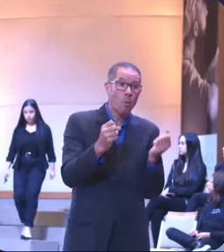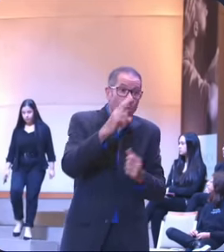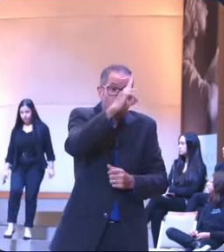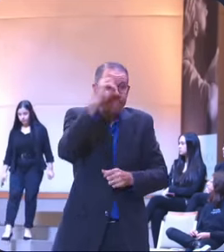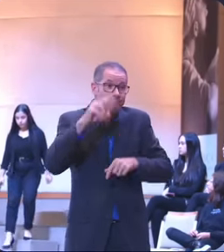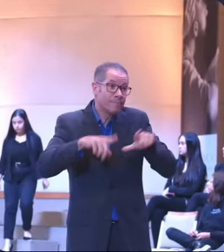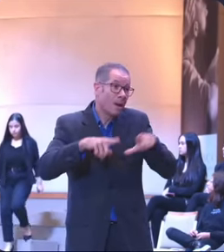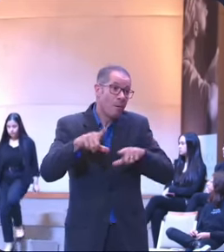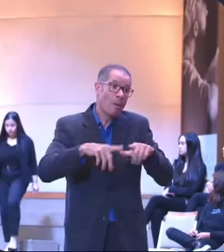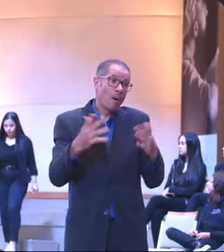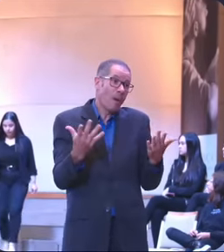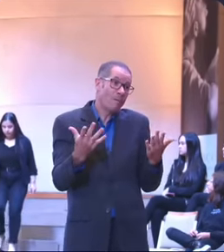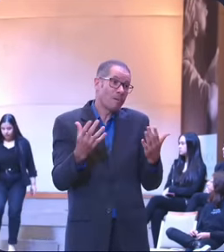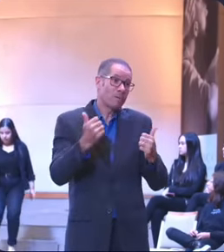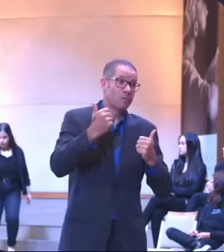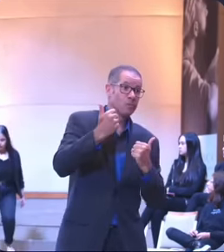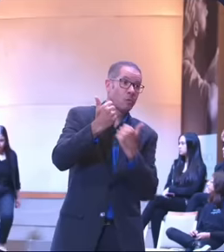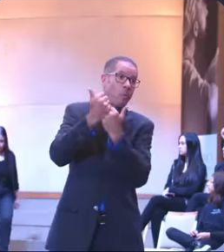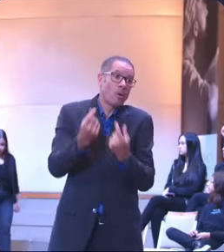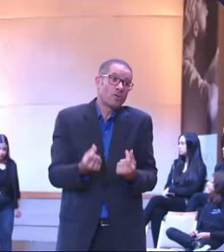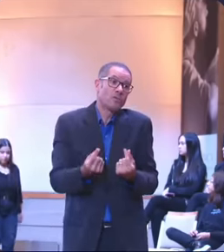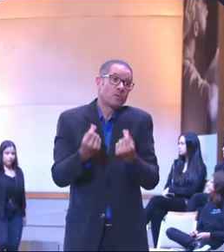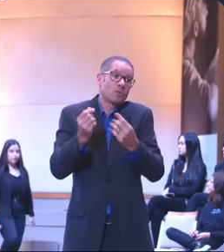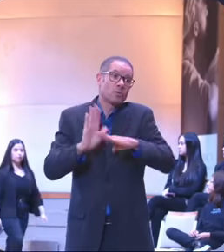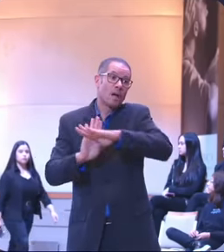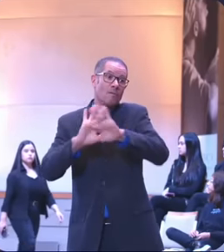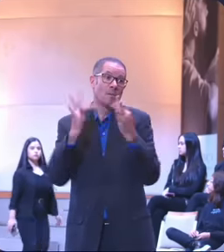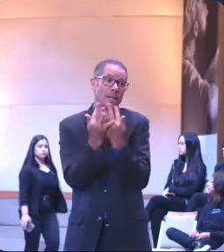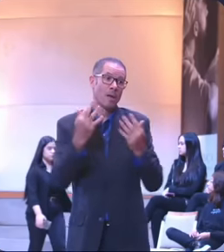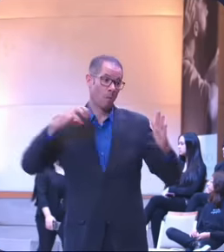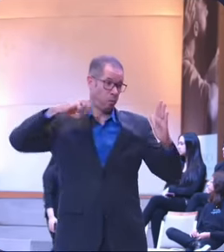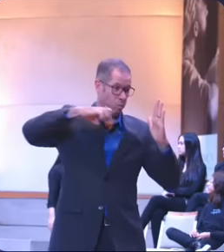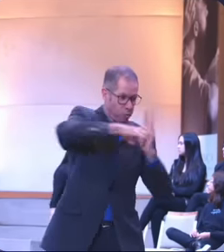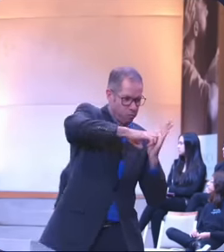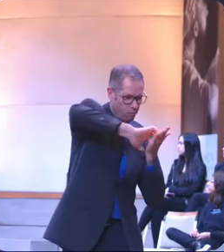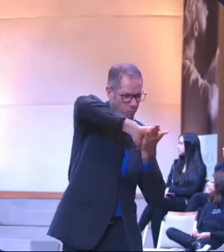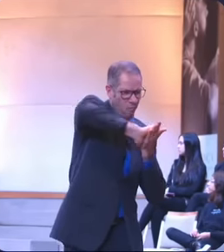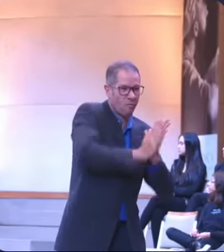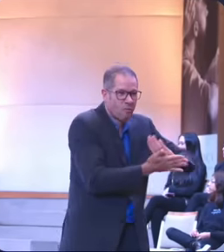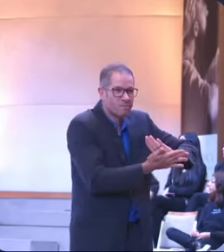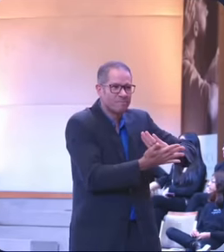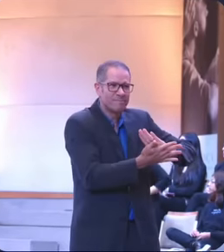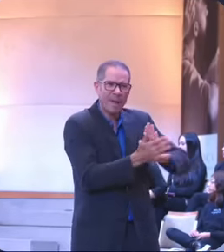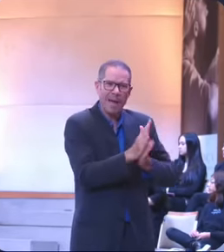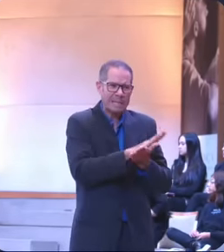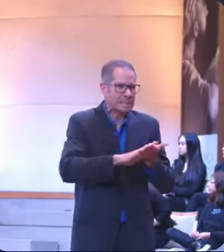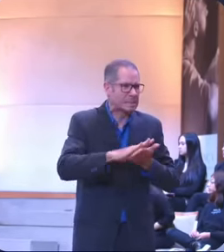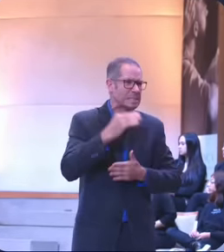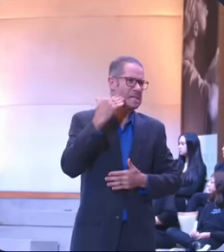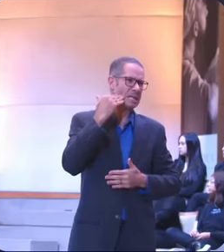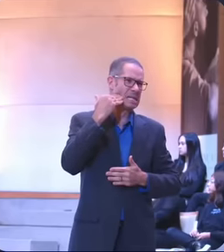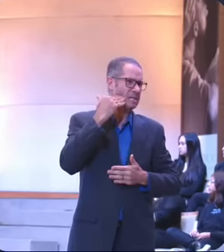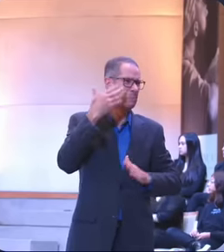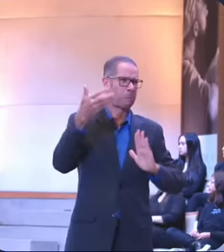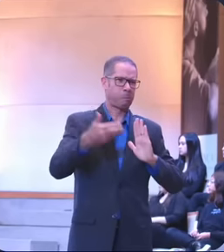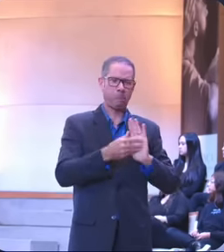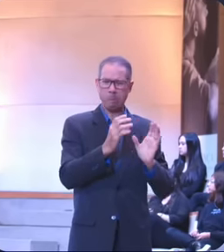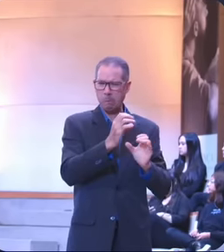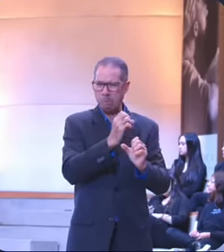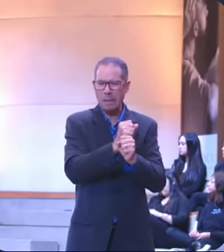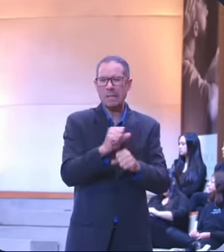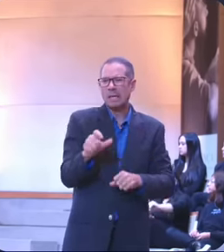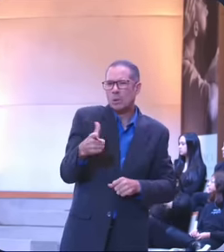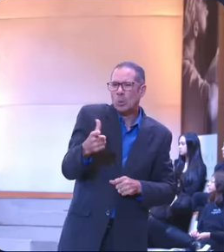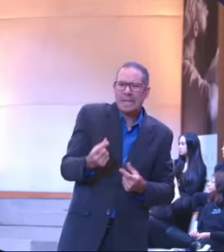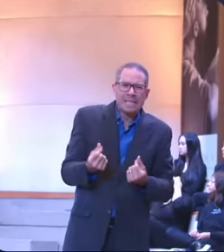de suporte financeiro, está todo estragado, não funciona. Eles não têm